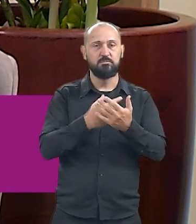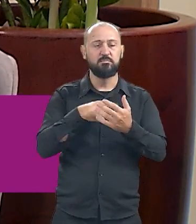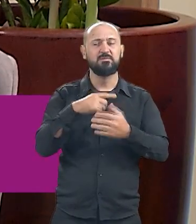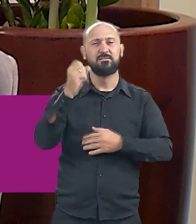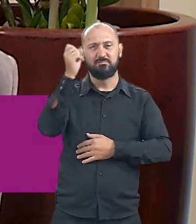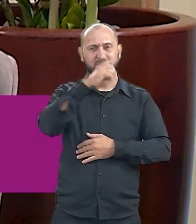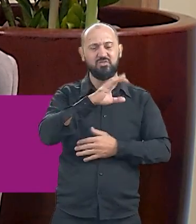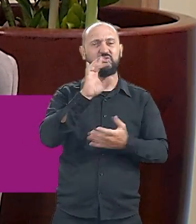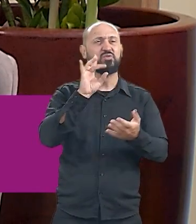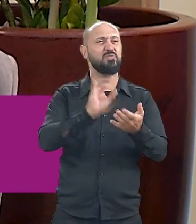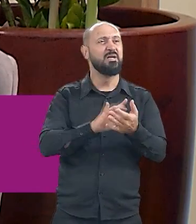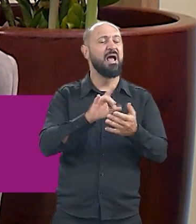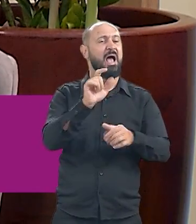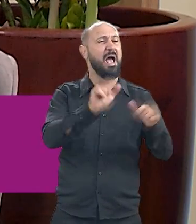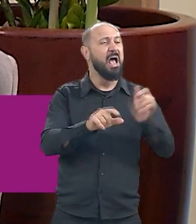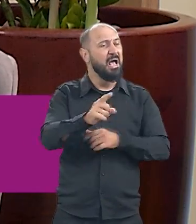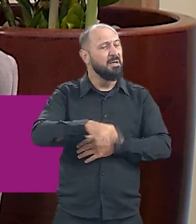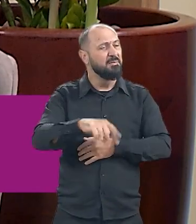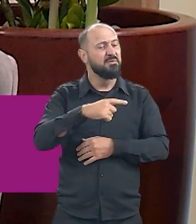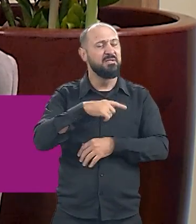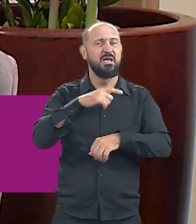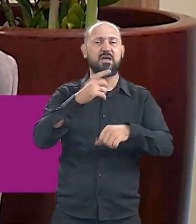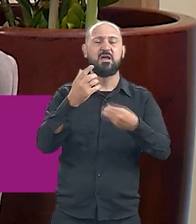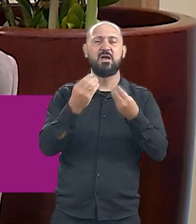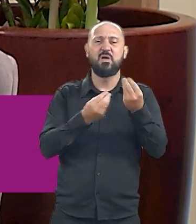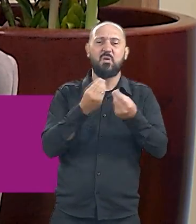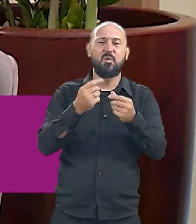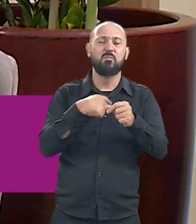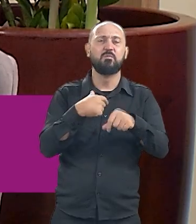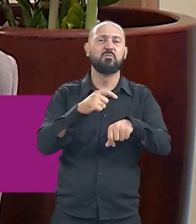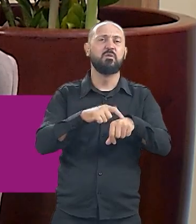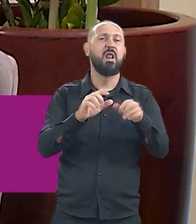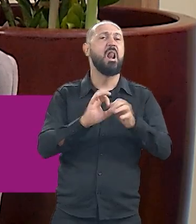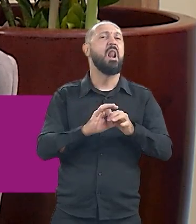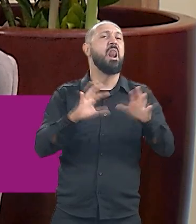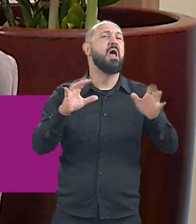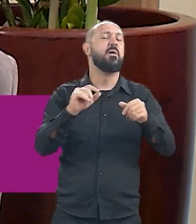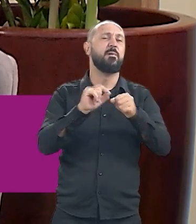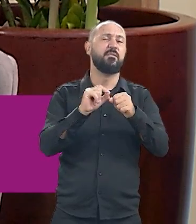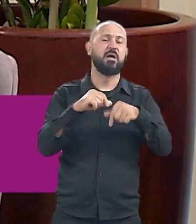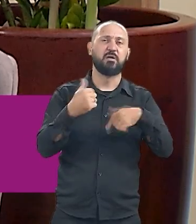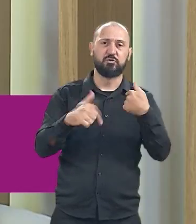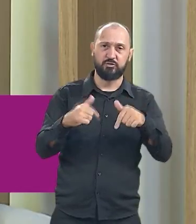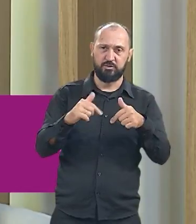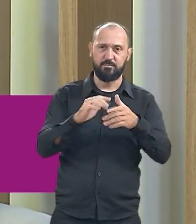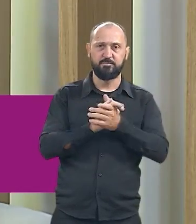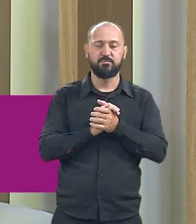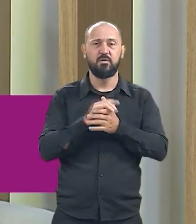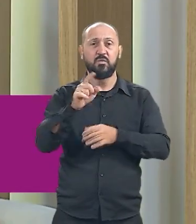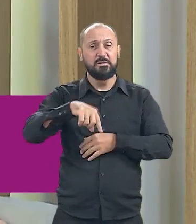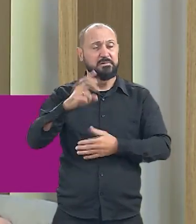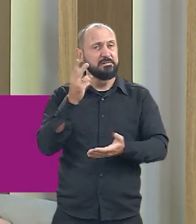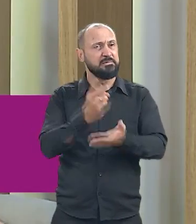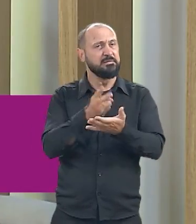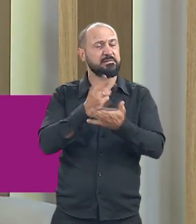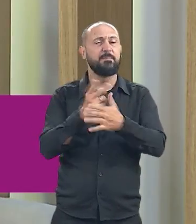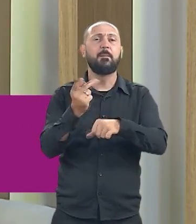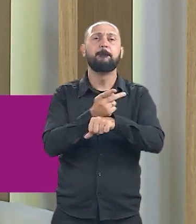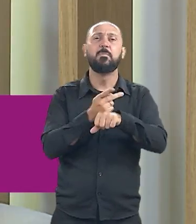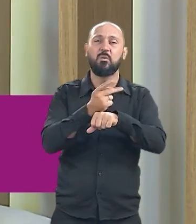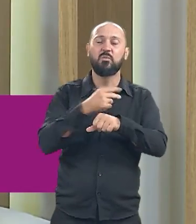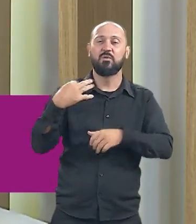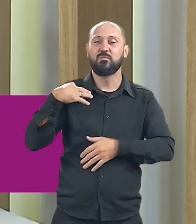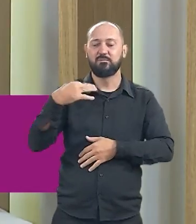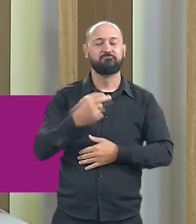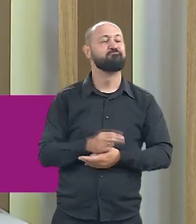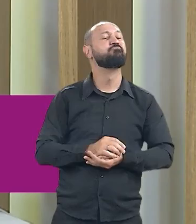talvez um tempo livre para fazer esse trabalho, vocês estão sempre em busca de pessoas? Sim, sempre em busca